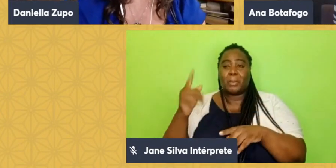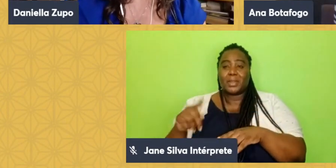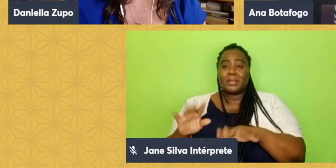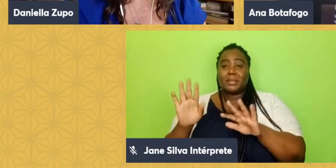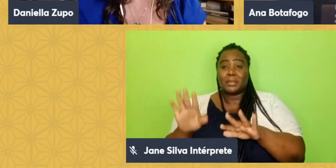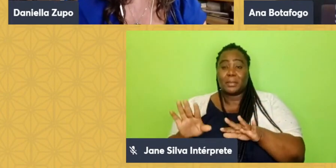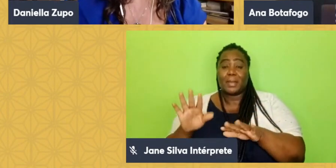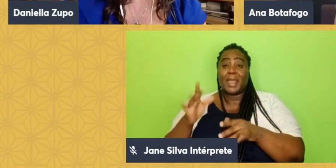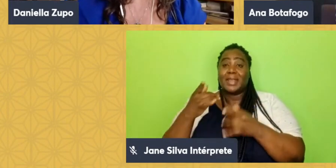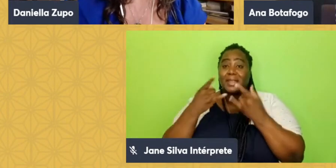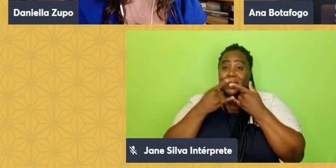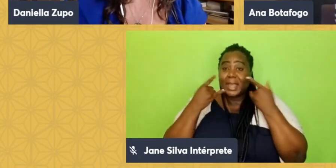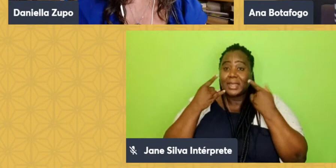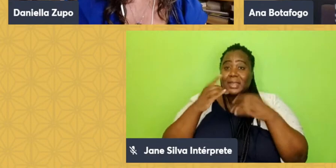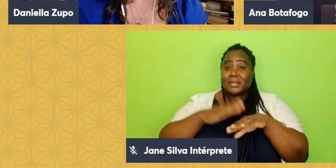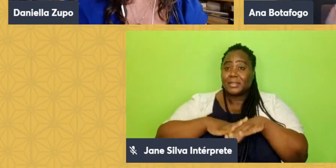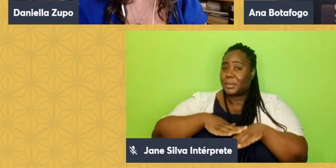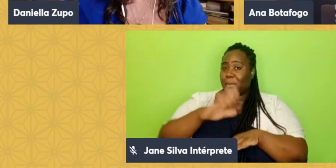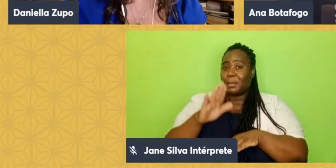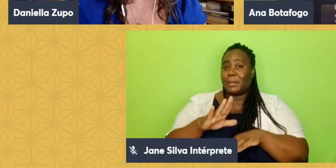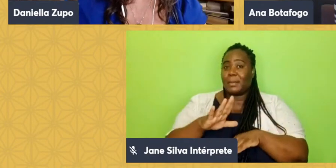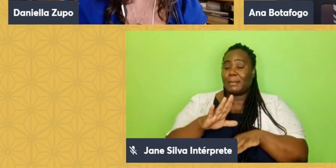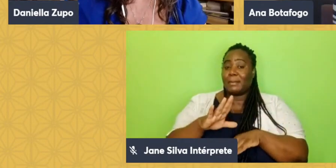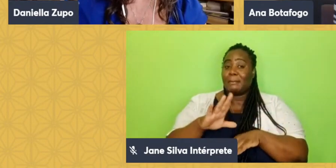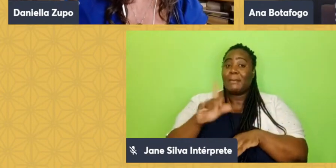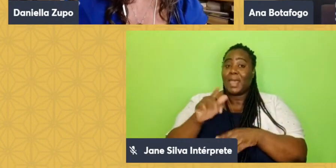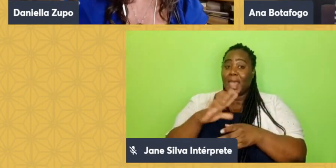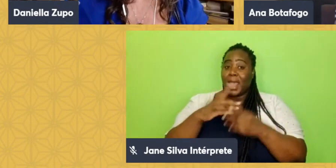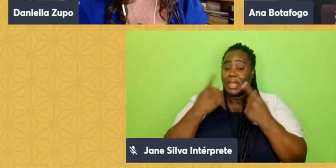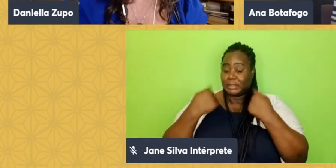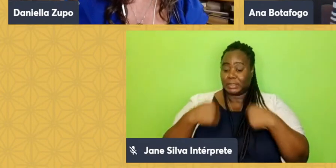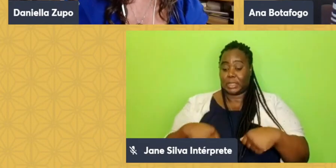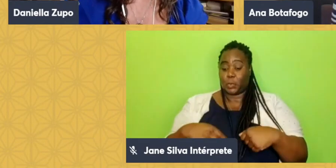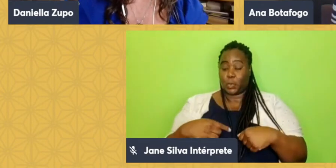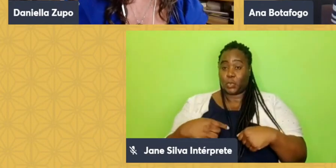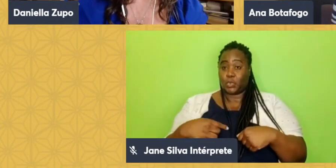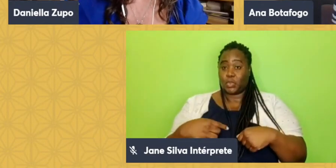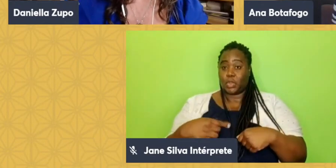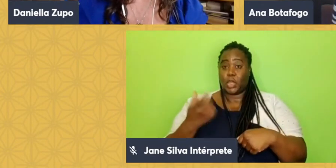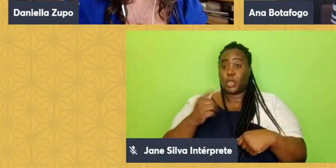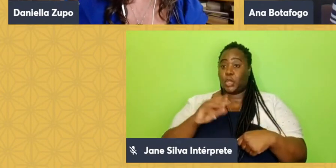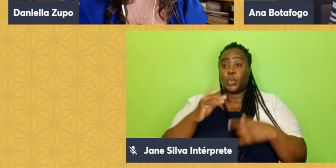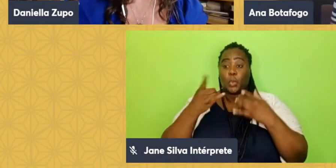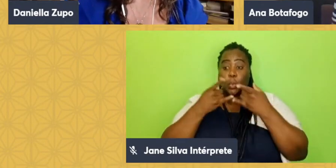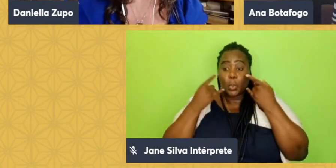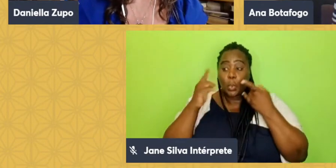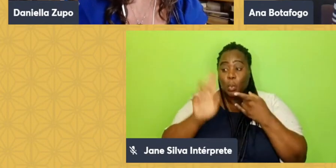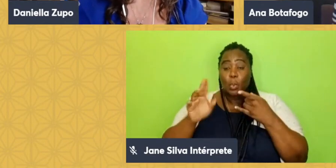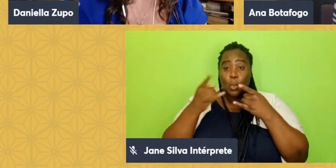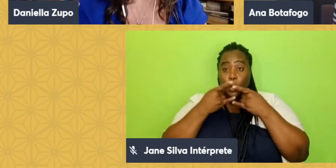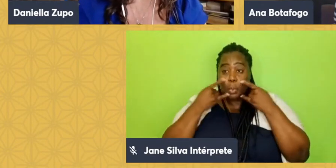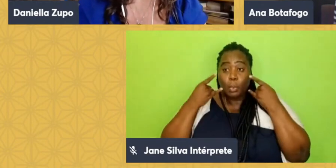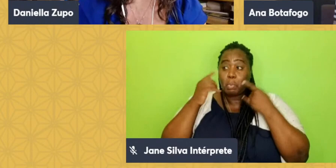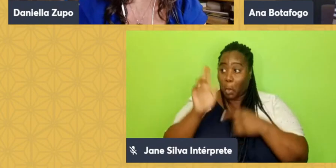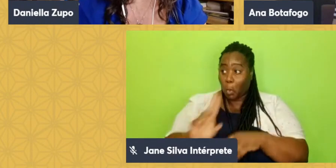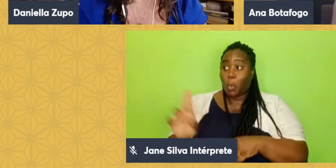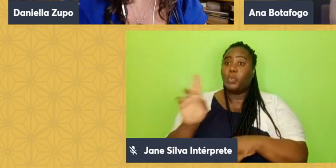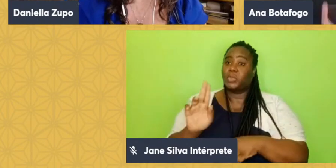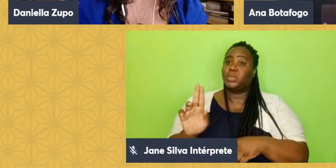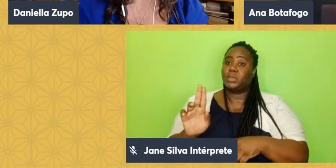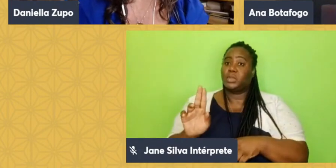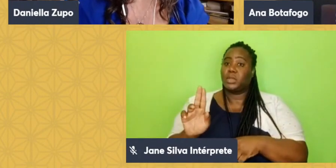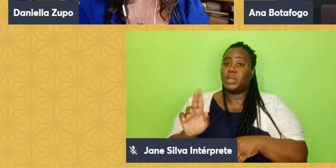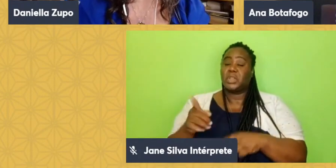mas são as crianças que mais se disciplinaram e que hoje não saem Sem Máscara colocam a máscara